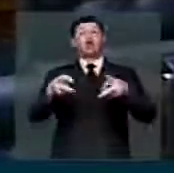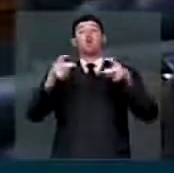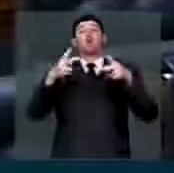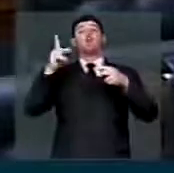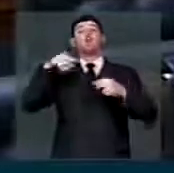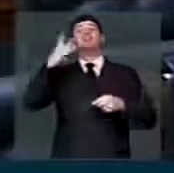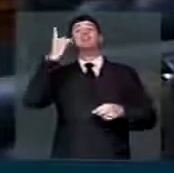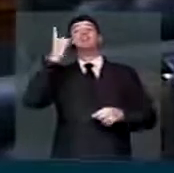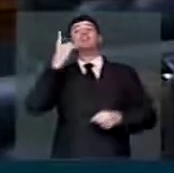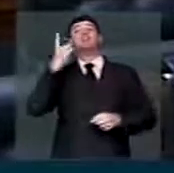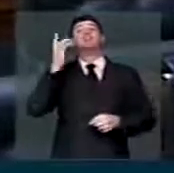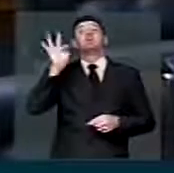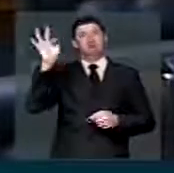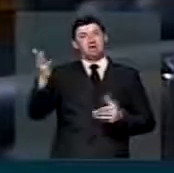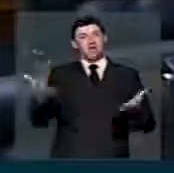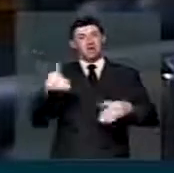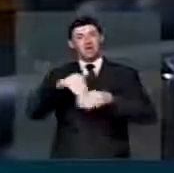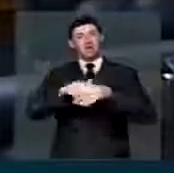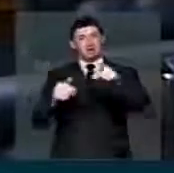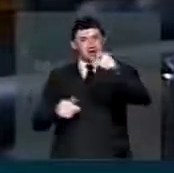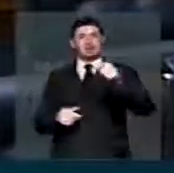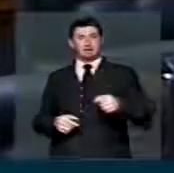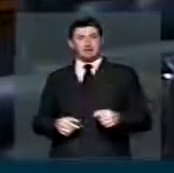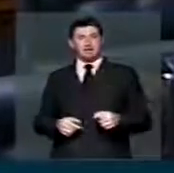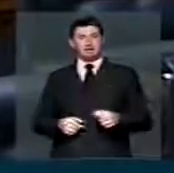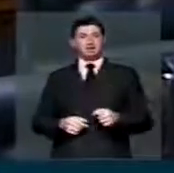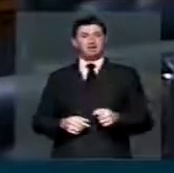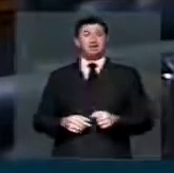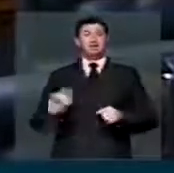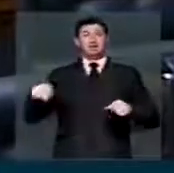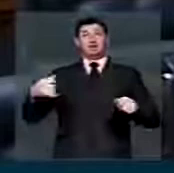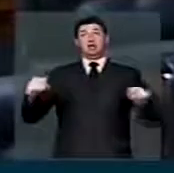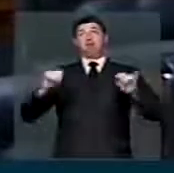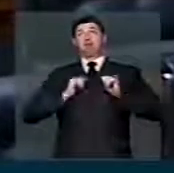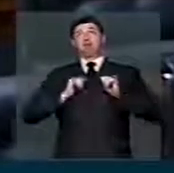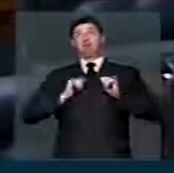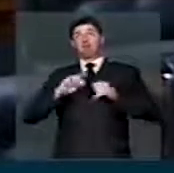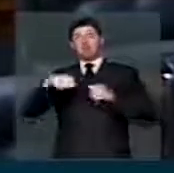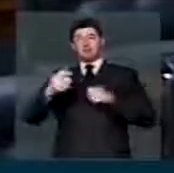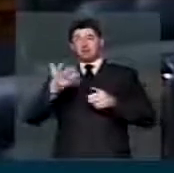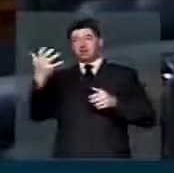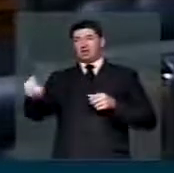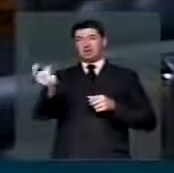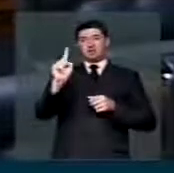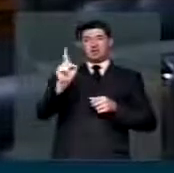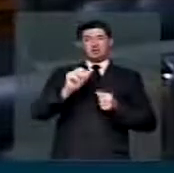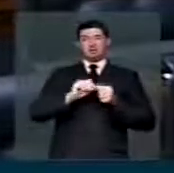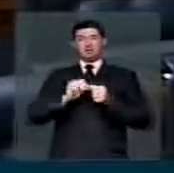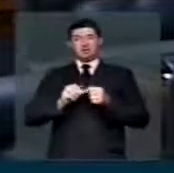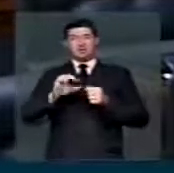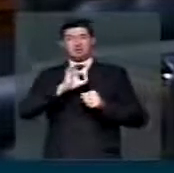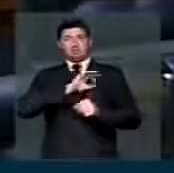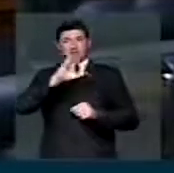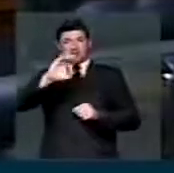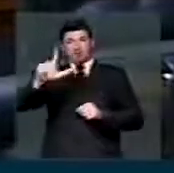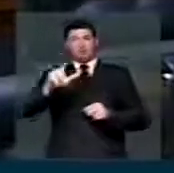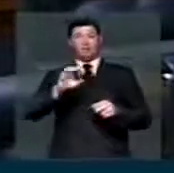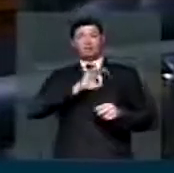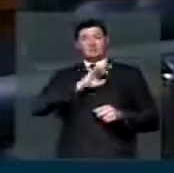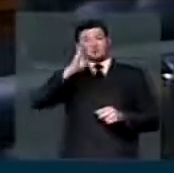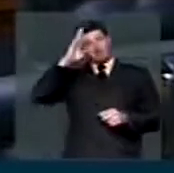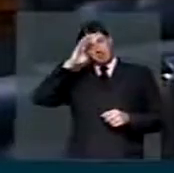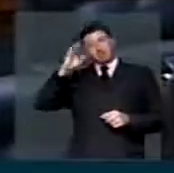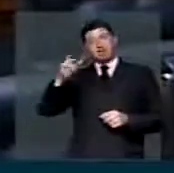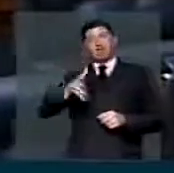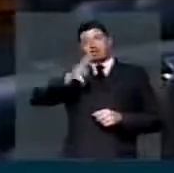deputados federais agora nesta eleição. Quem se omitiu e quem negou aos policiais civis e policiais